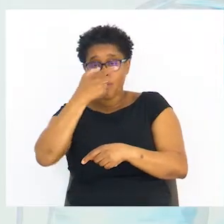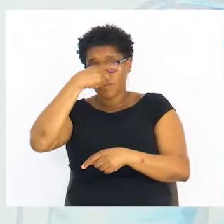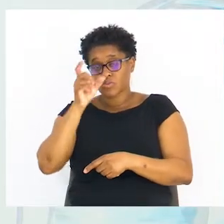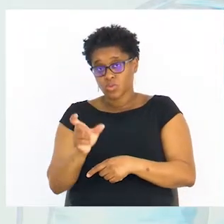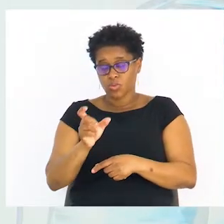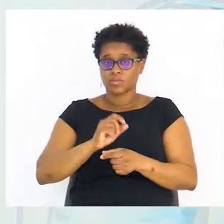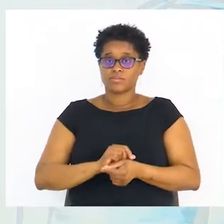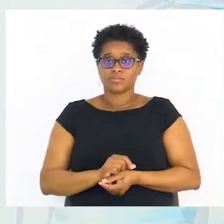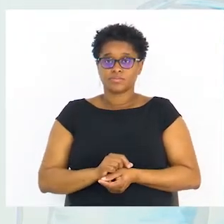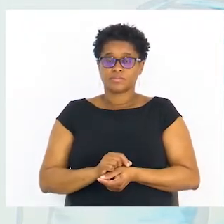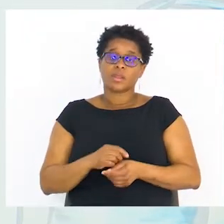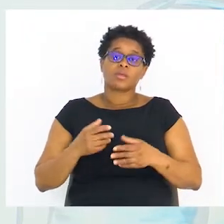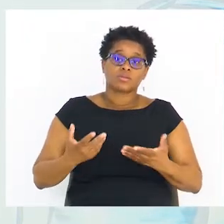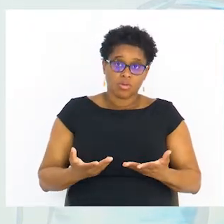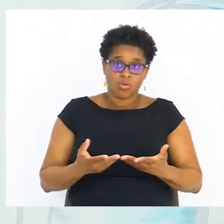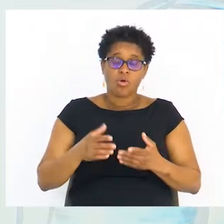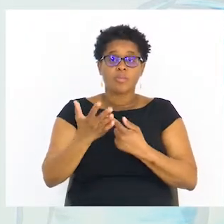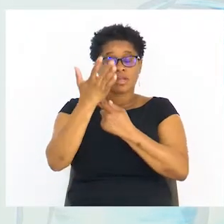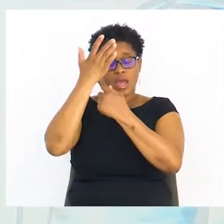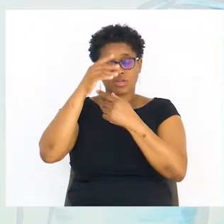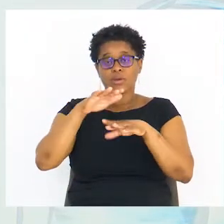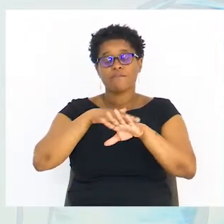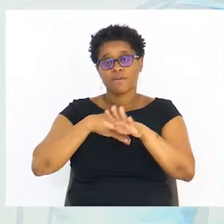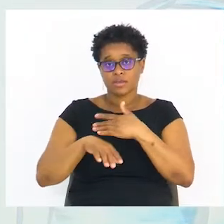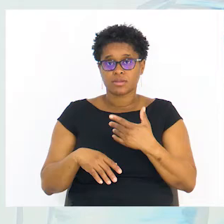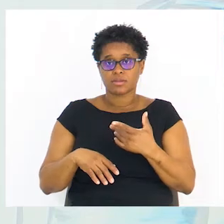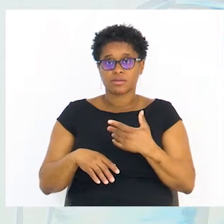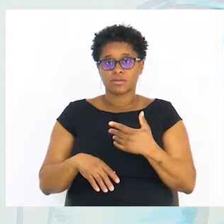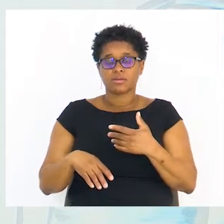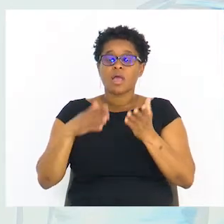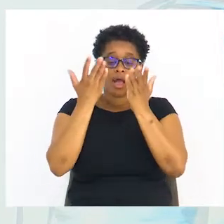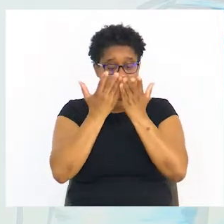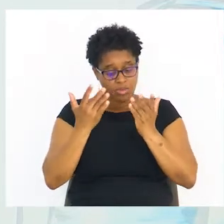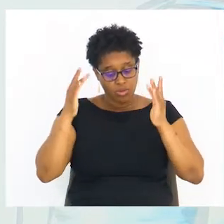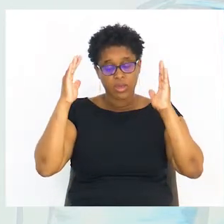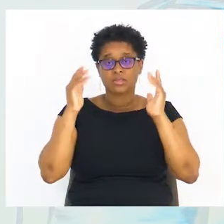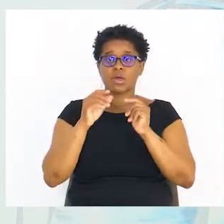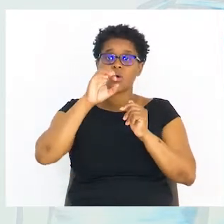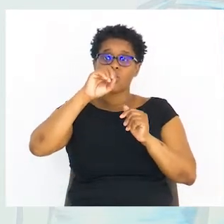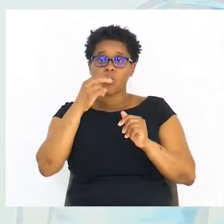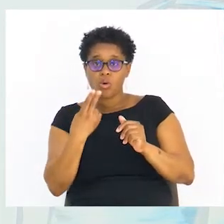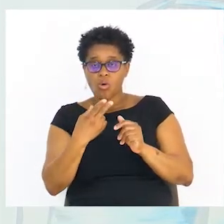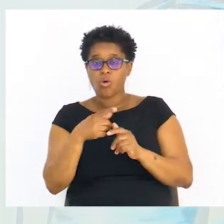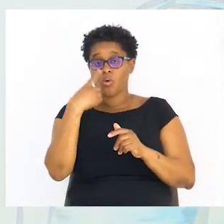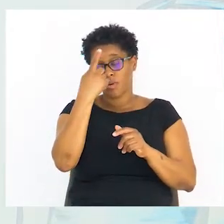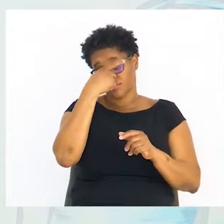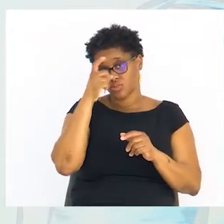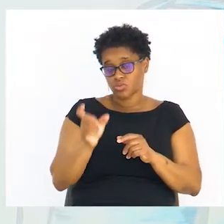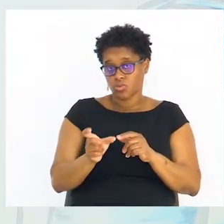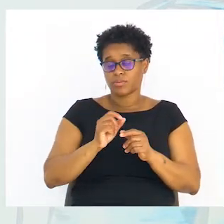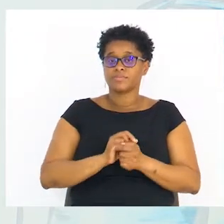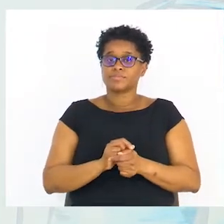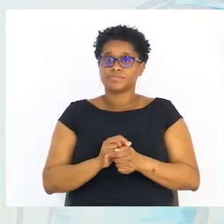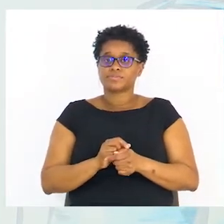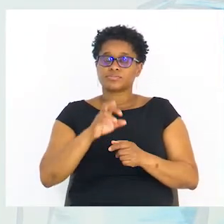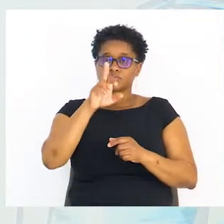Pois as homenagens eram feitas à natureza ou a uma pessoa. E